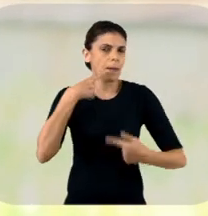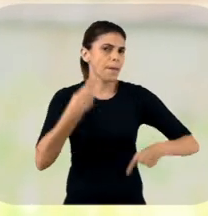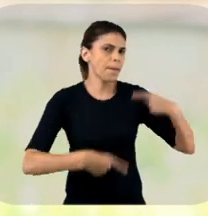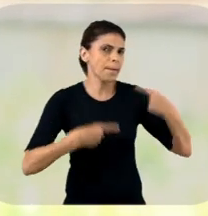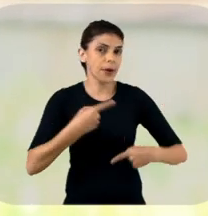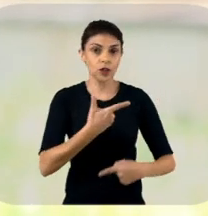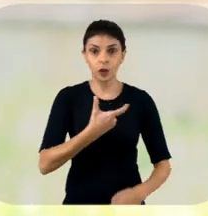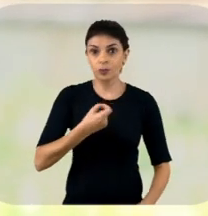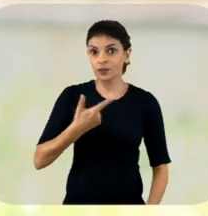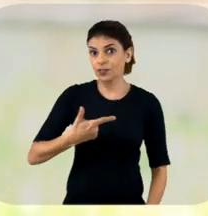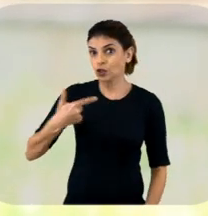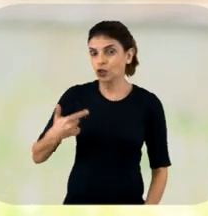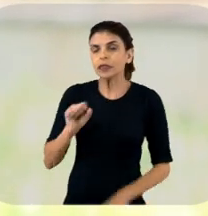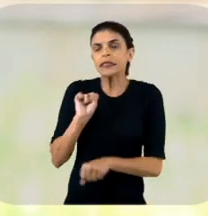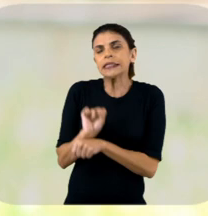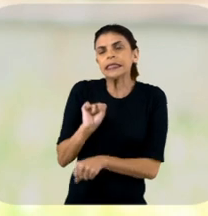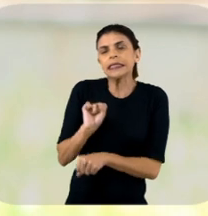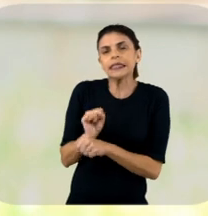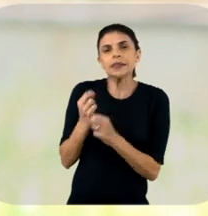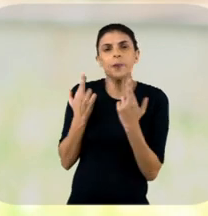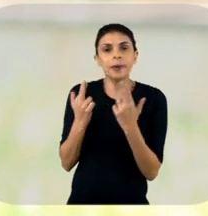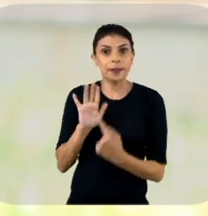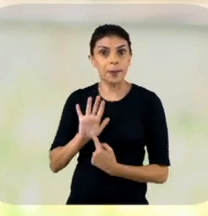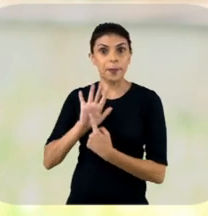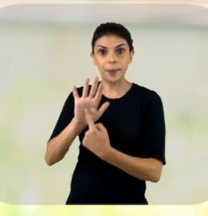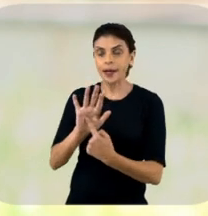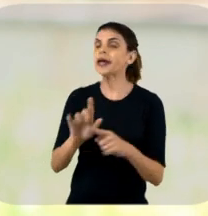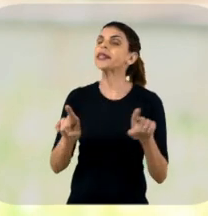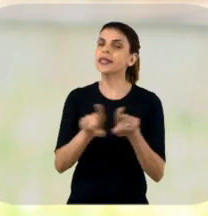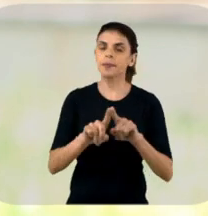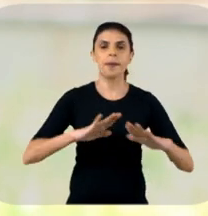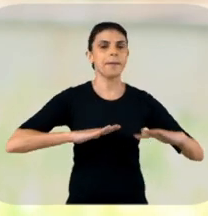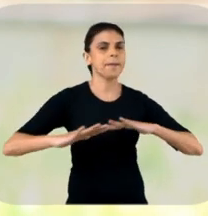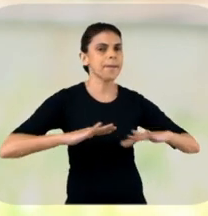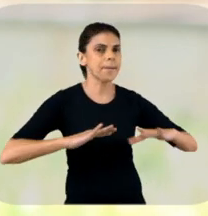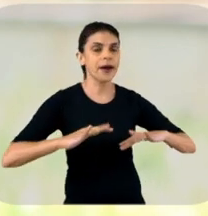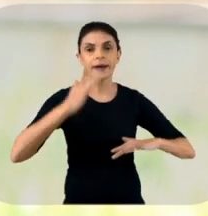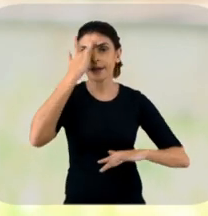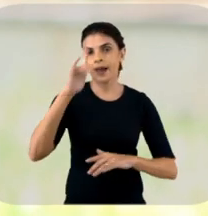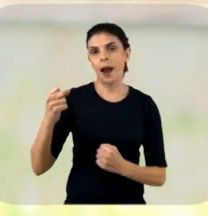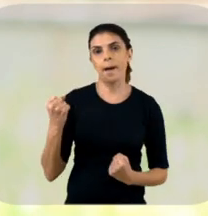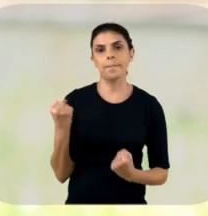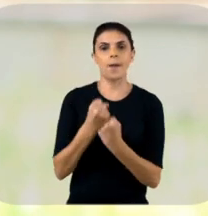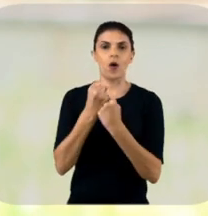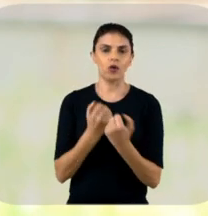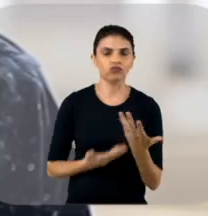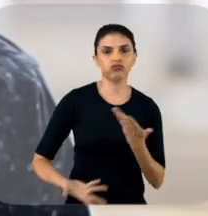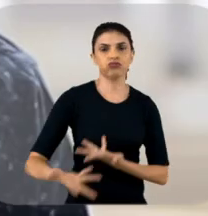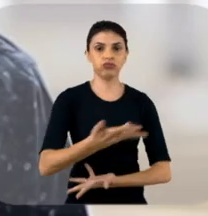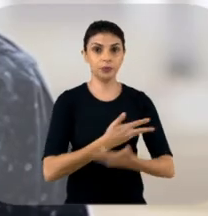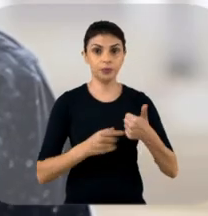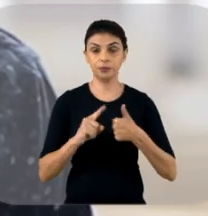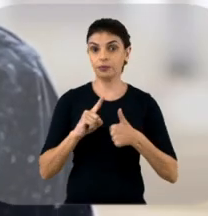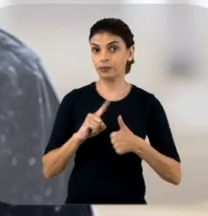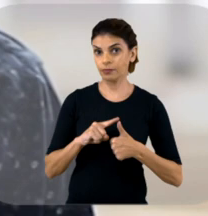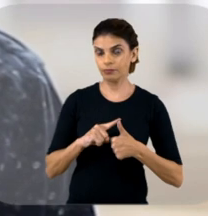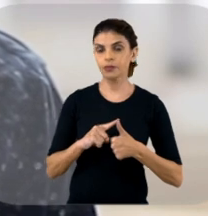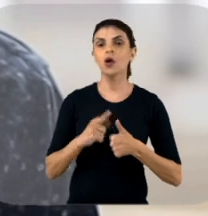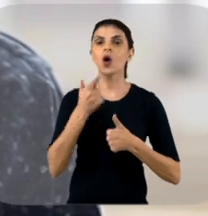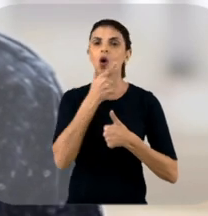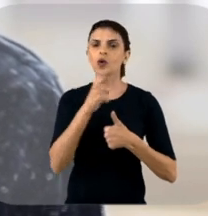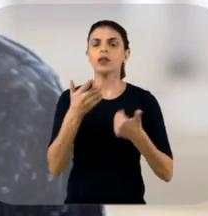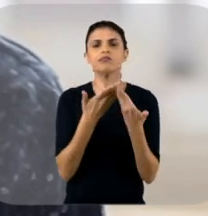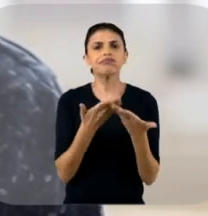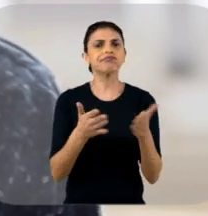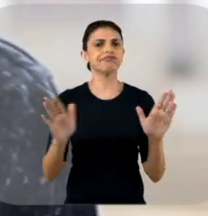debatidos em 2022, esperando não apenas apresentá-los, mas também mobilizar apoio e trabalho conjunto. 1.